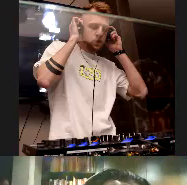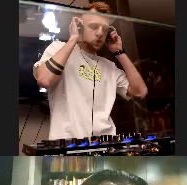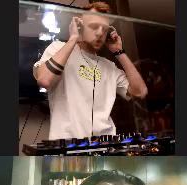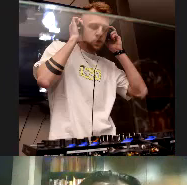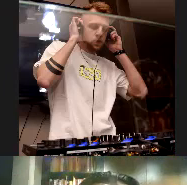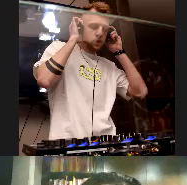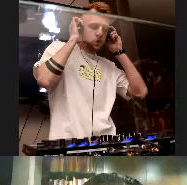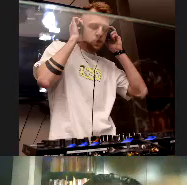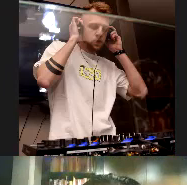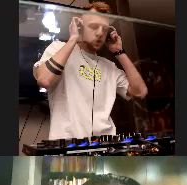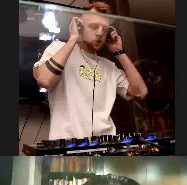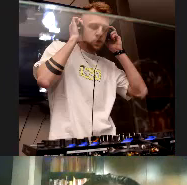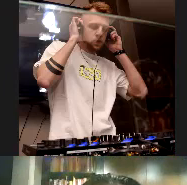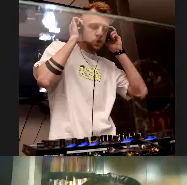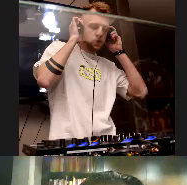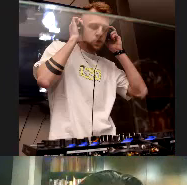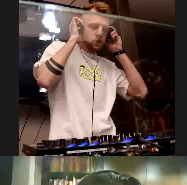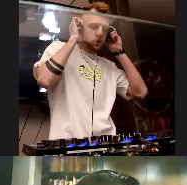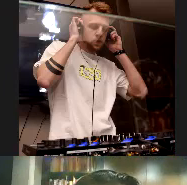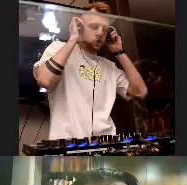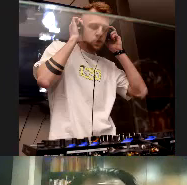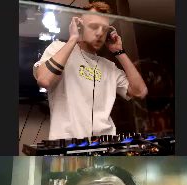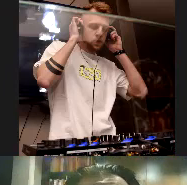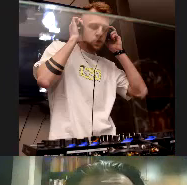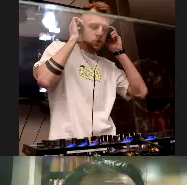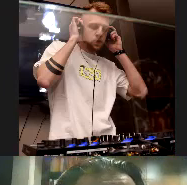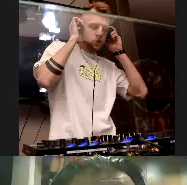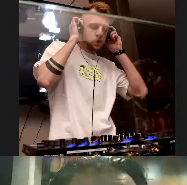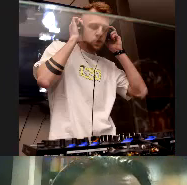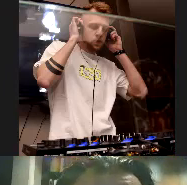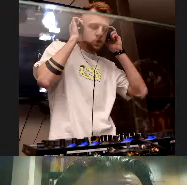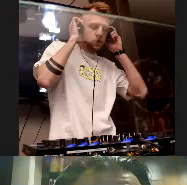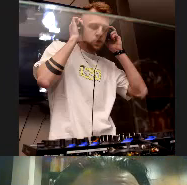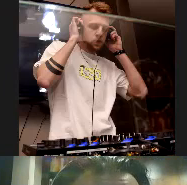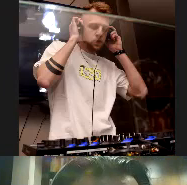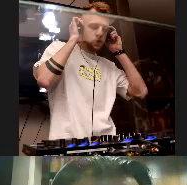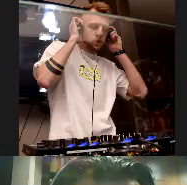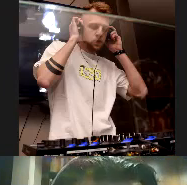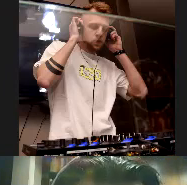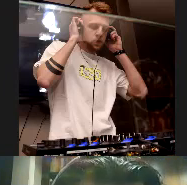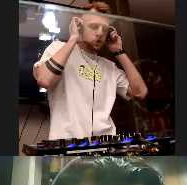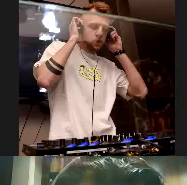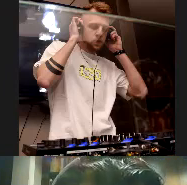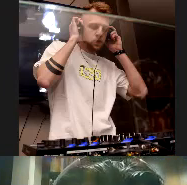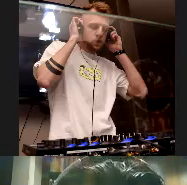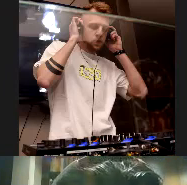que diz isso. Agora ninguém sabe ao certo. A floresta amazônica é uma coisa assustadora.